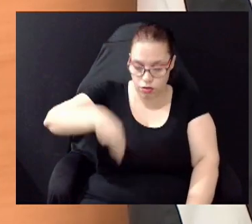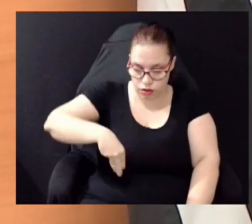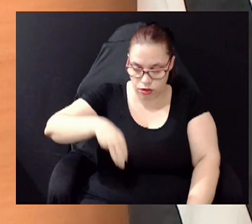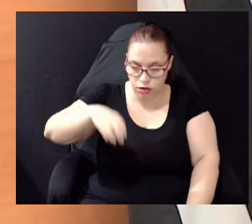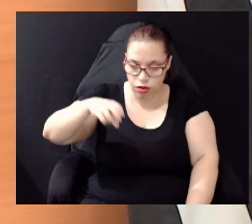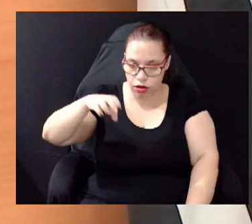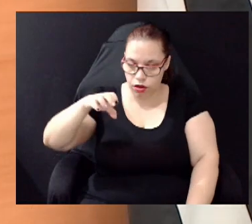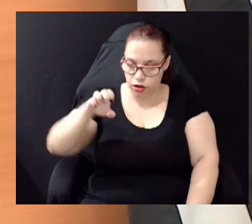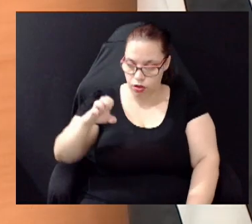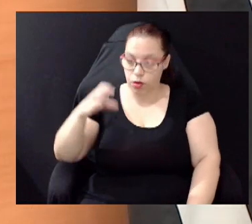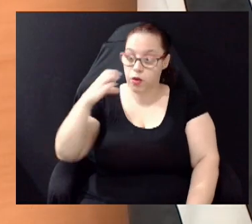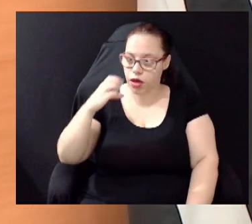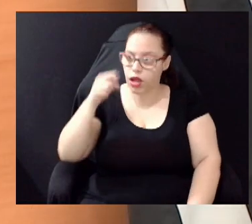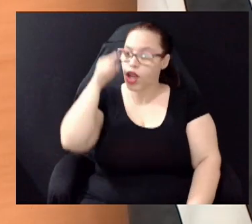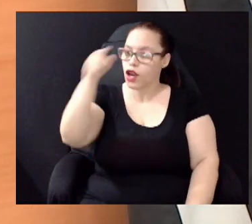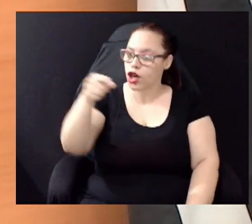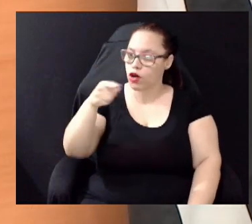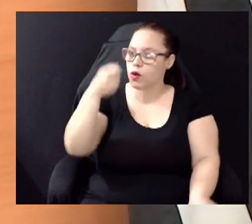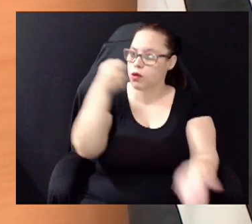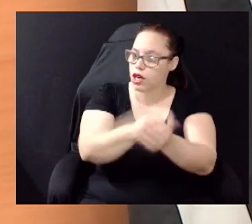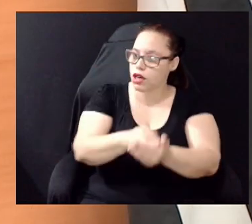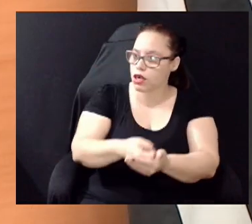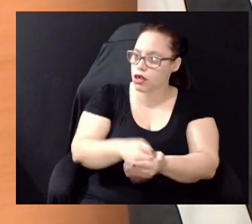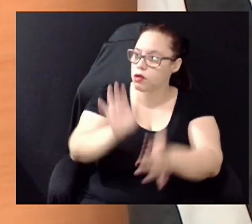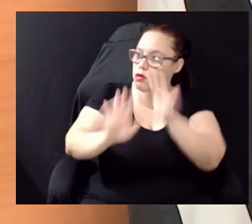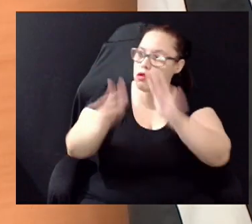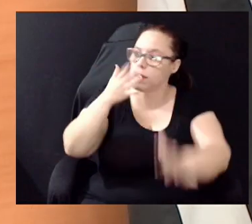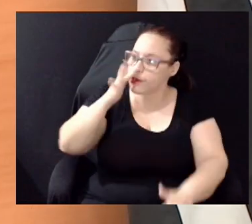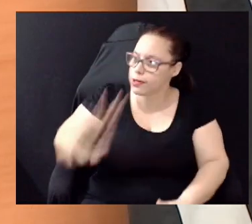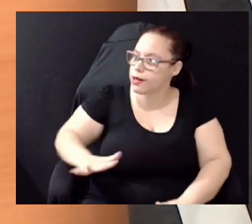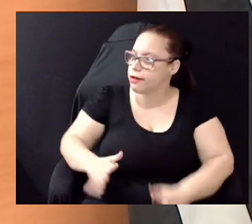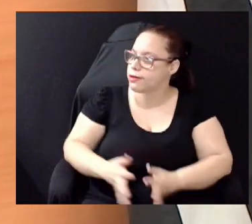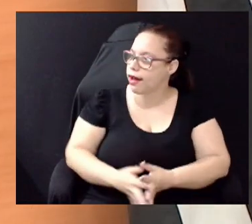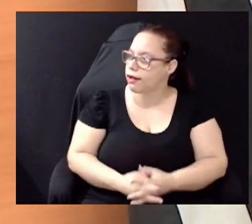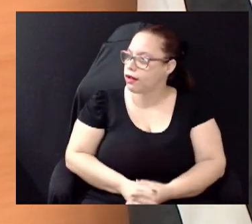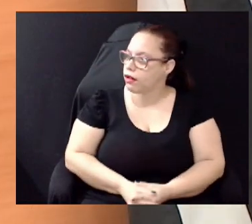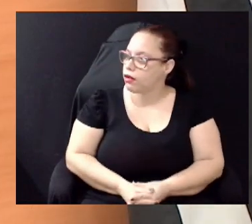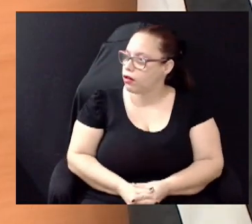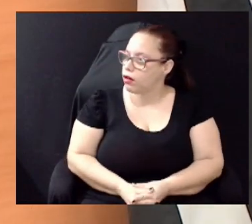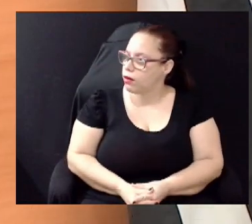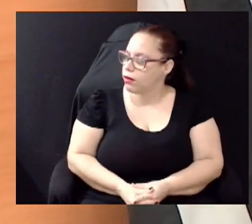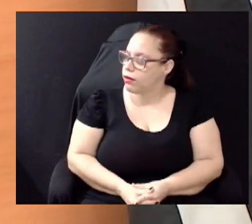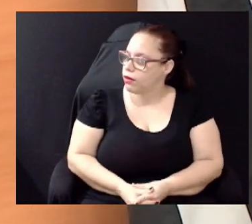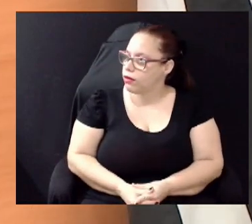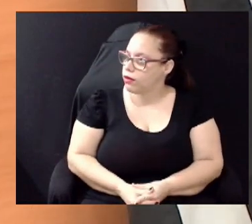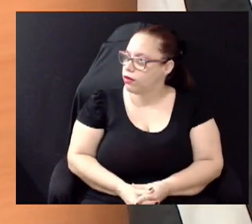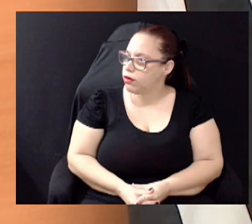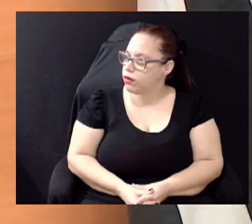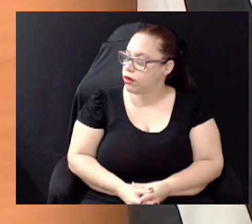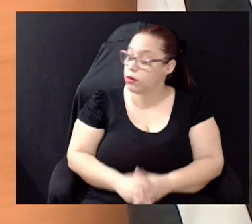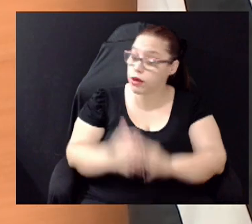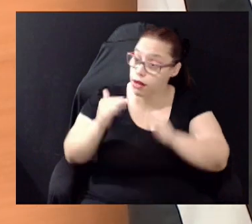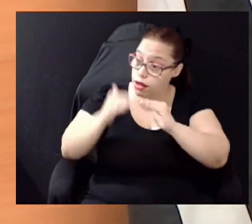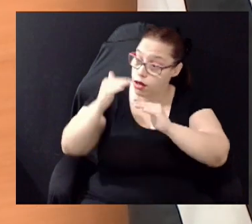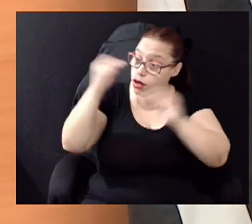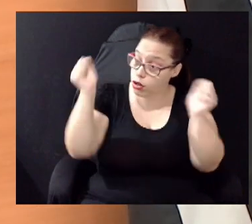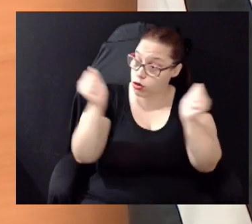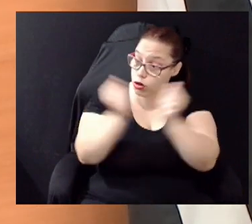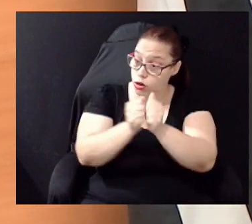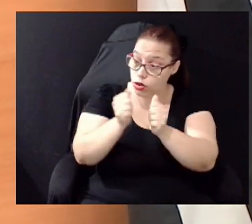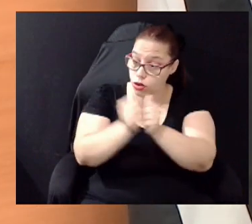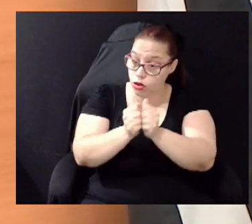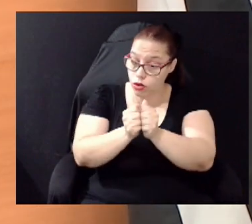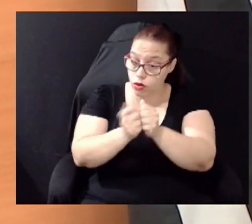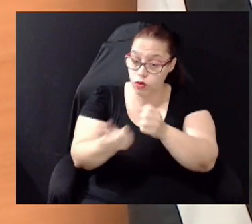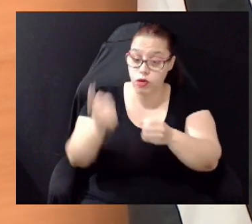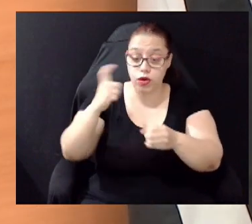é sua função cuidar das crianças. Sabe, acho que é um caminho que a gente precisa crescer junto. E eu volto a dizer, como já disse lá